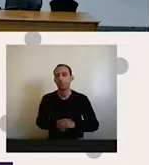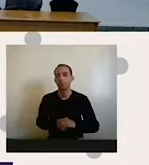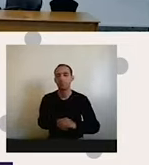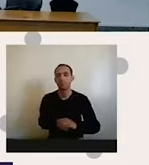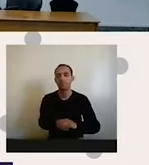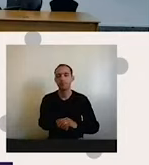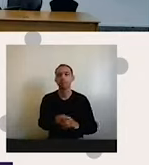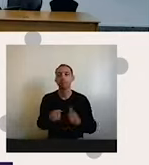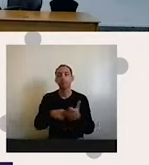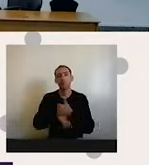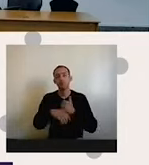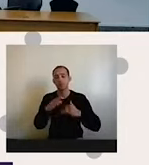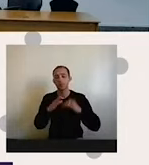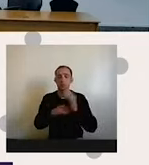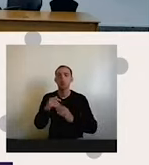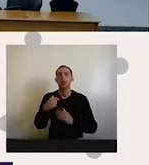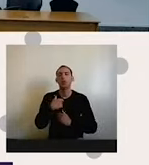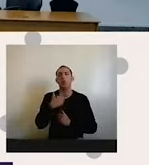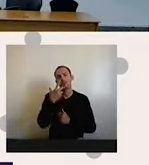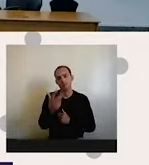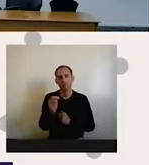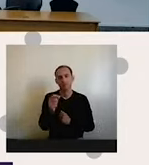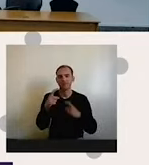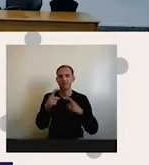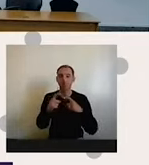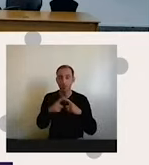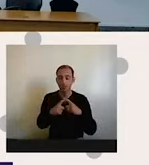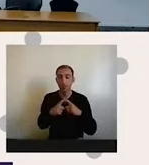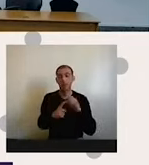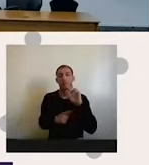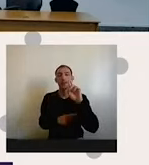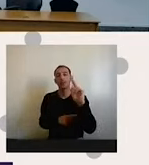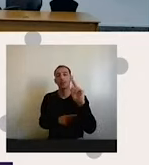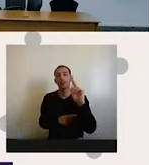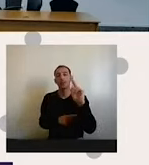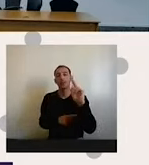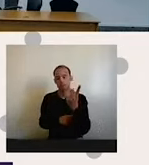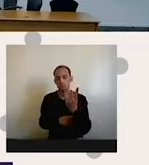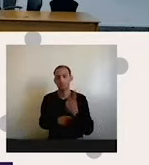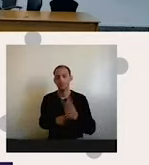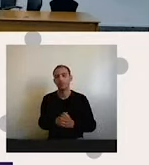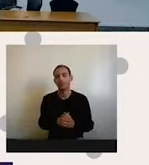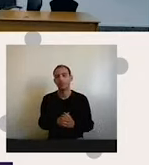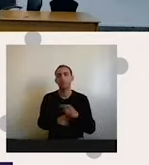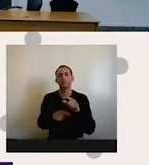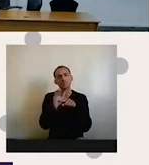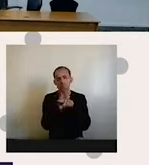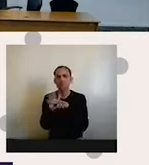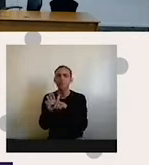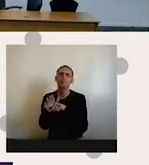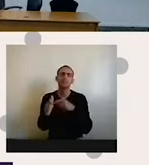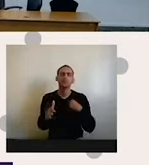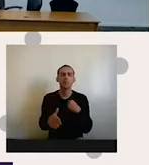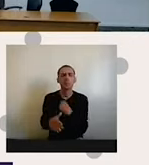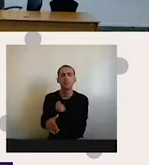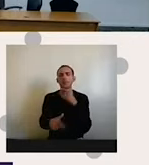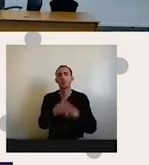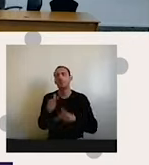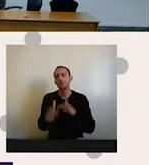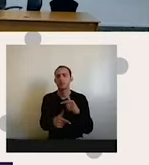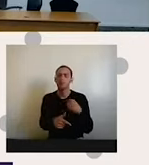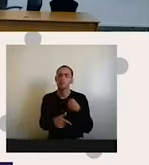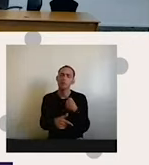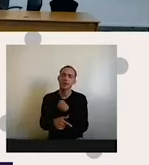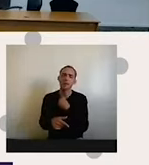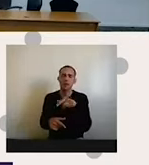os gerentes de RH, os psiquiatras, os médicos do trabalho, os médicos de pronto-socorro, os psicólogos. A gente tem que